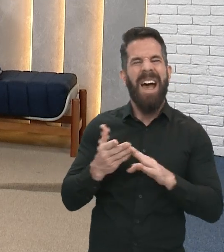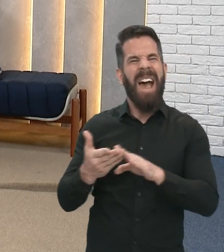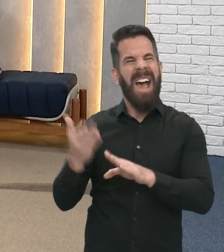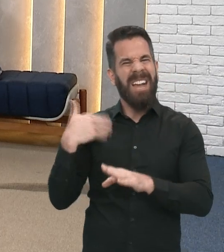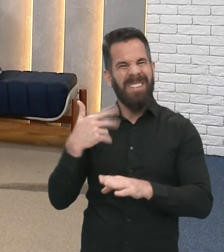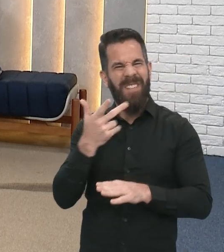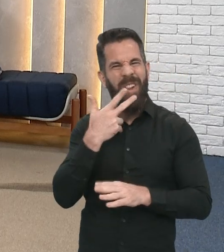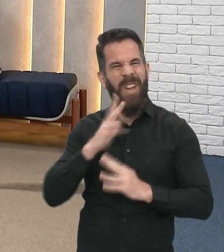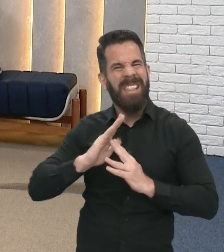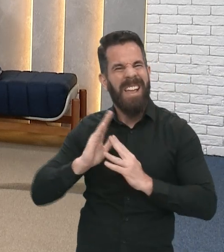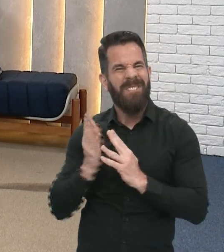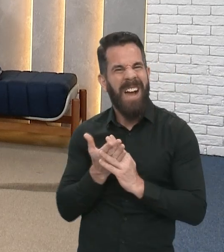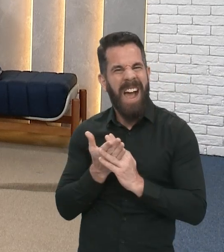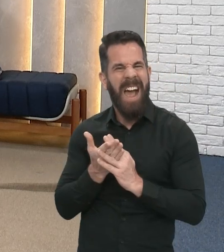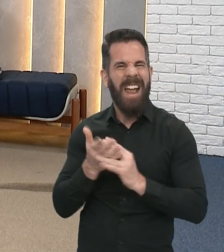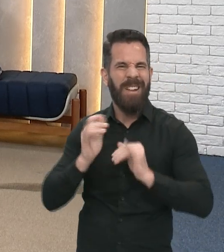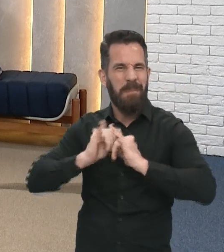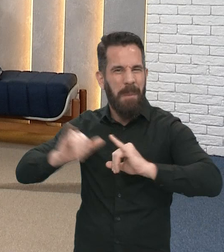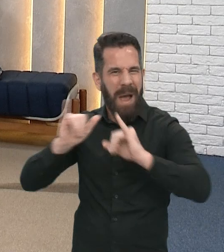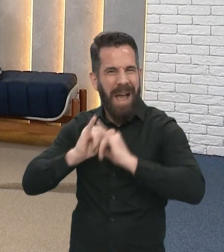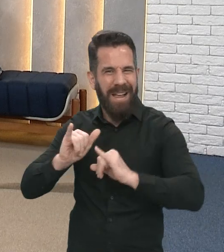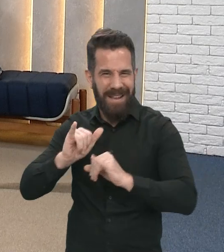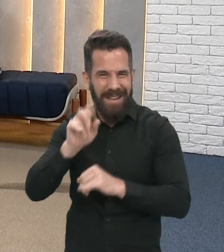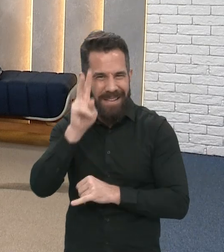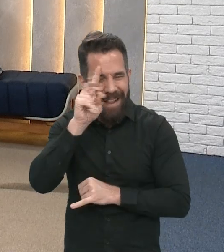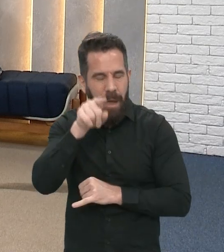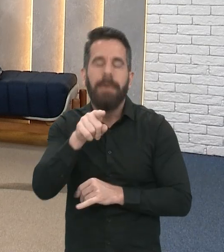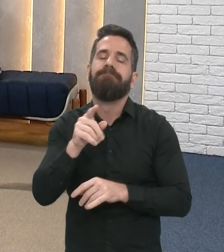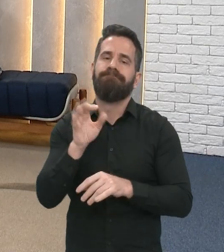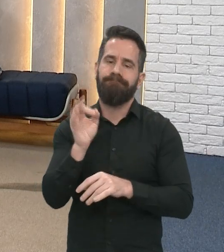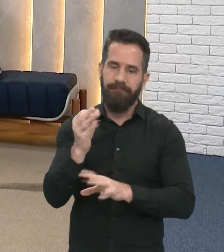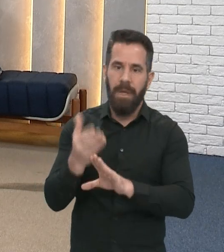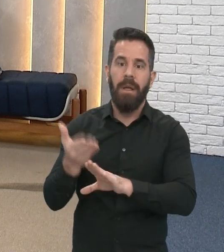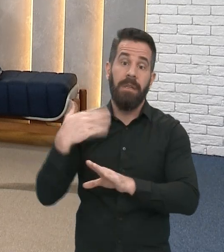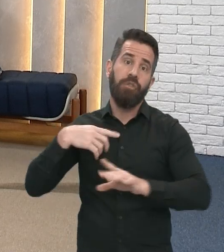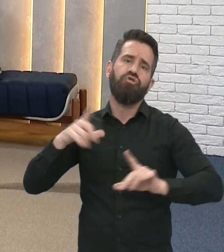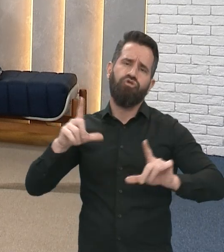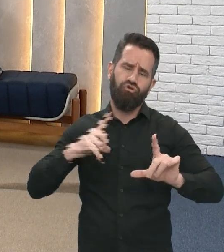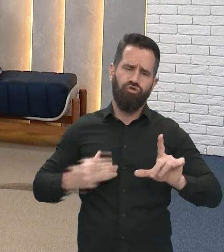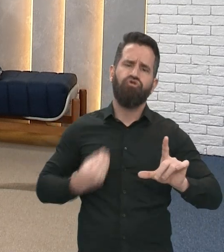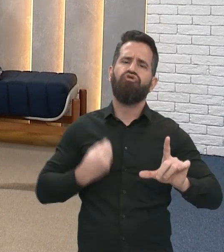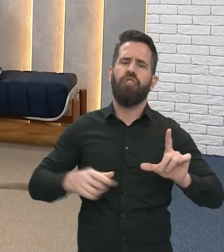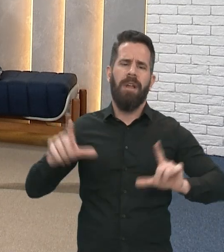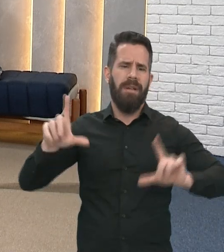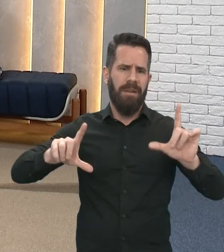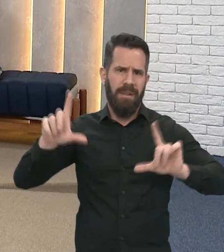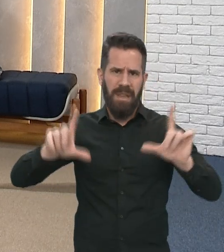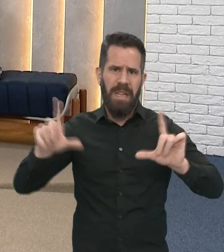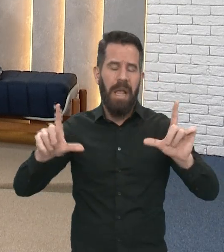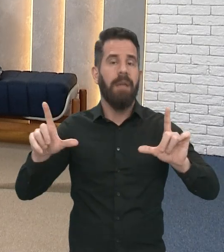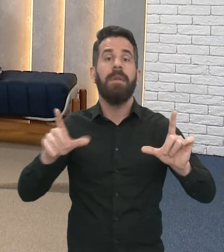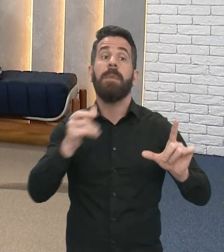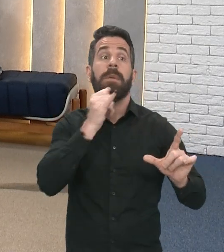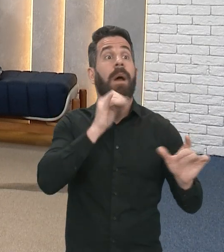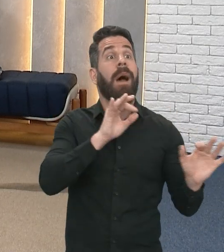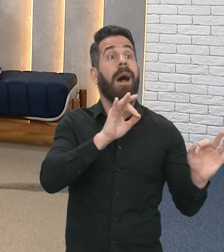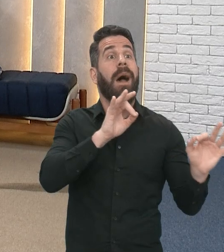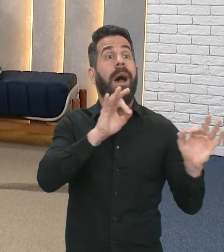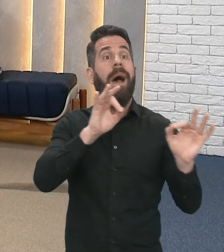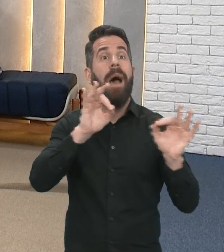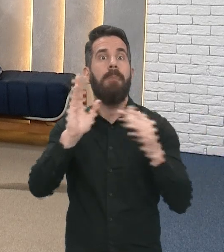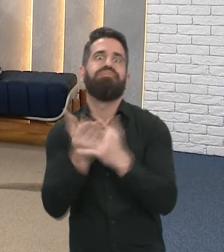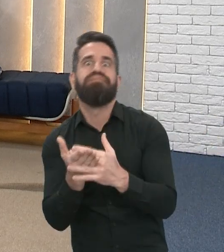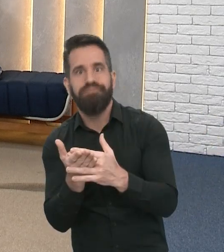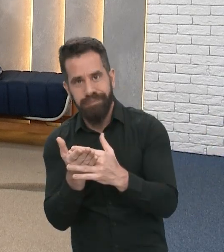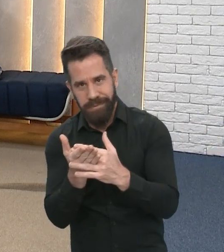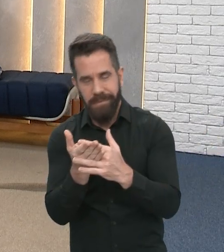né, no caso que antigamente a gente tinha... Na televisão aberta a gente ainda tem, né, os comerciais. A Júlia